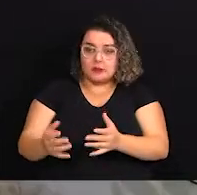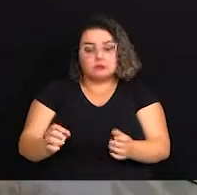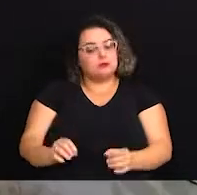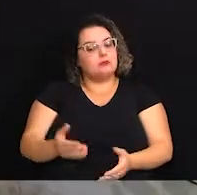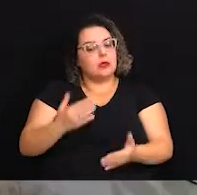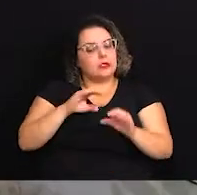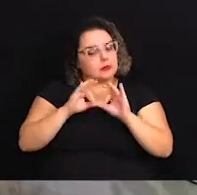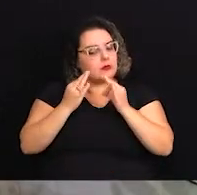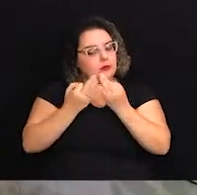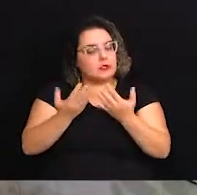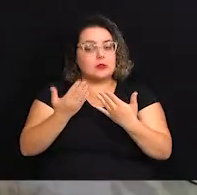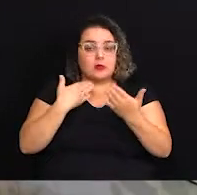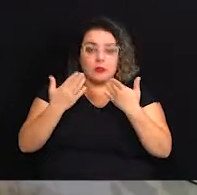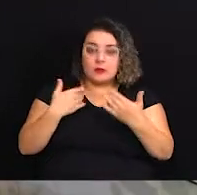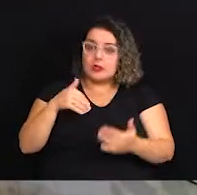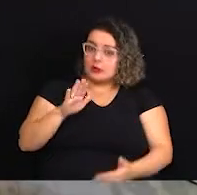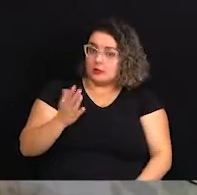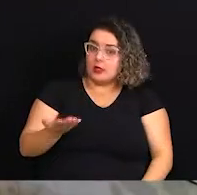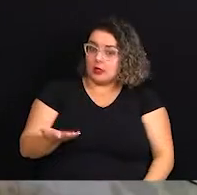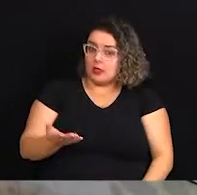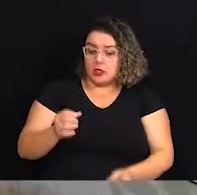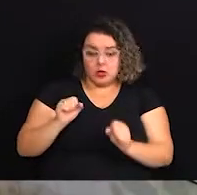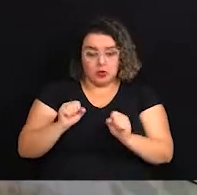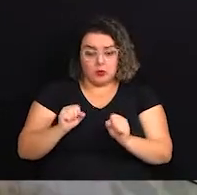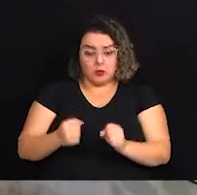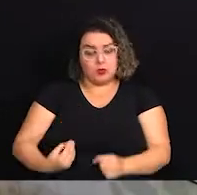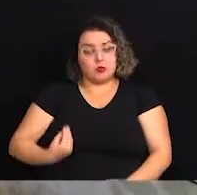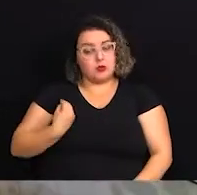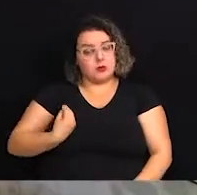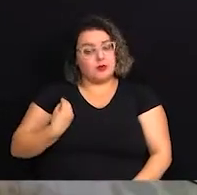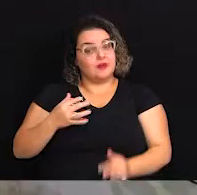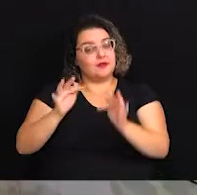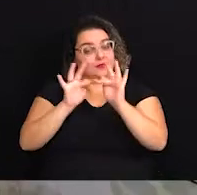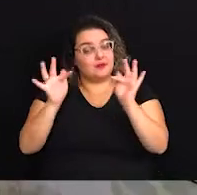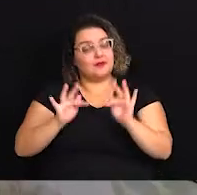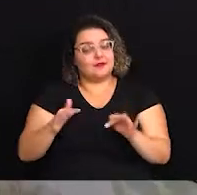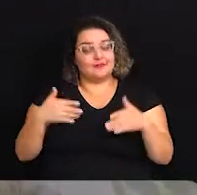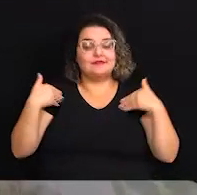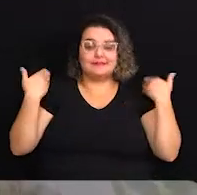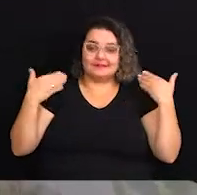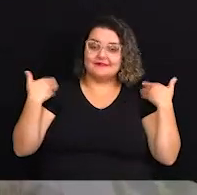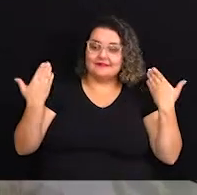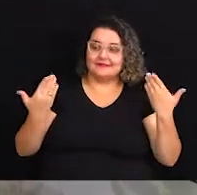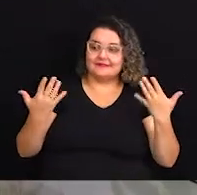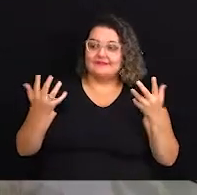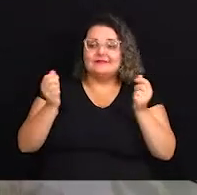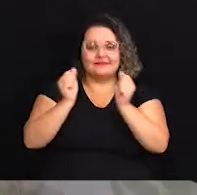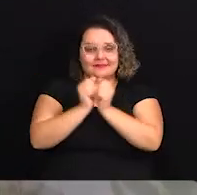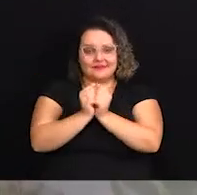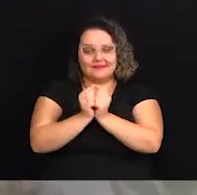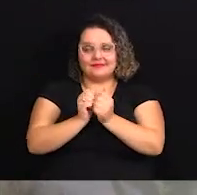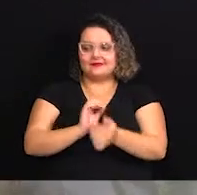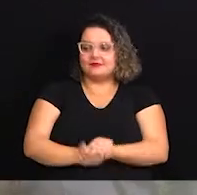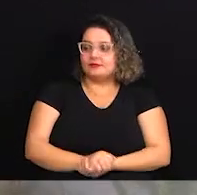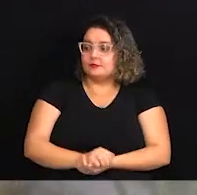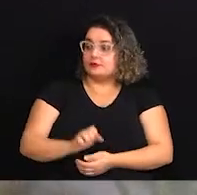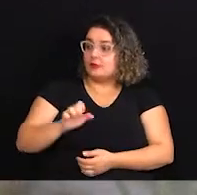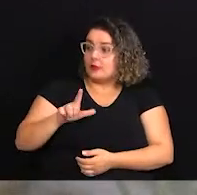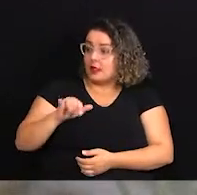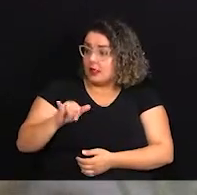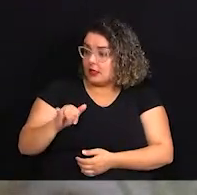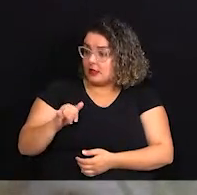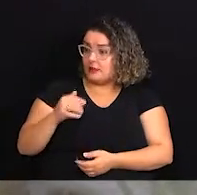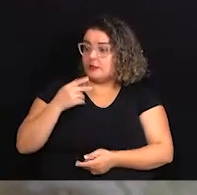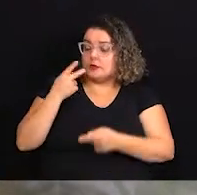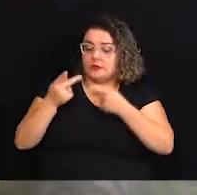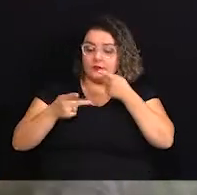famílias conversarem um pouquinho sobre isso e poderem viver com um pouco mais de felicidade e alegria sempre em conjunto. Eli, aqui a